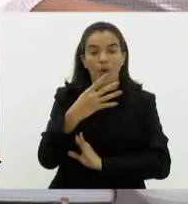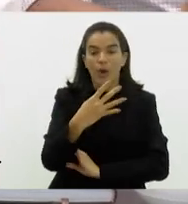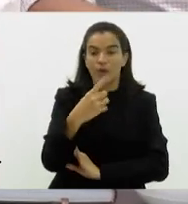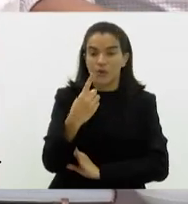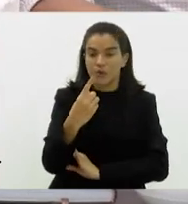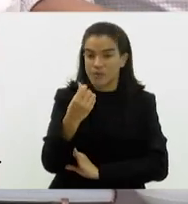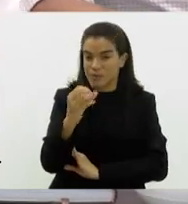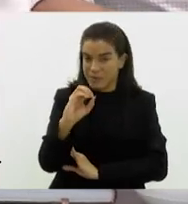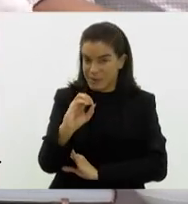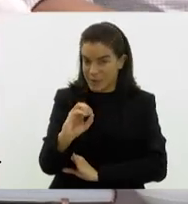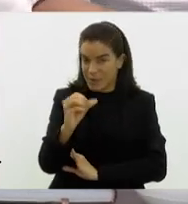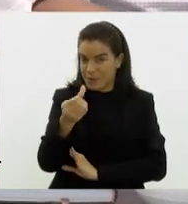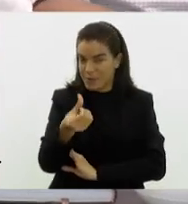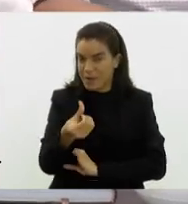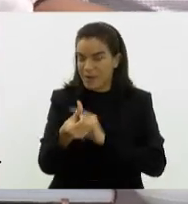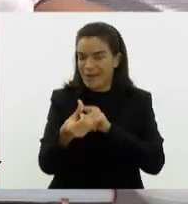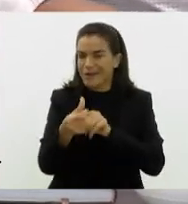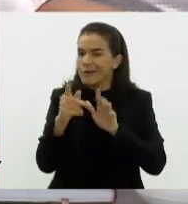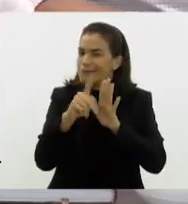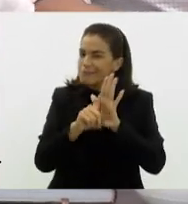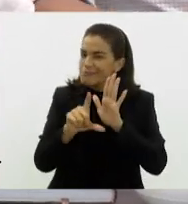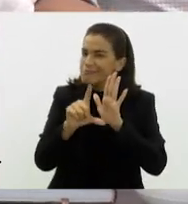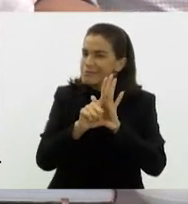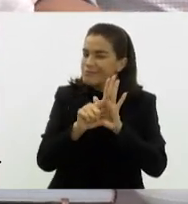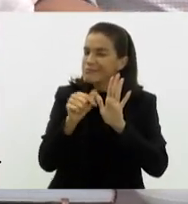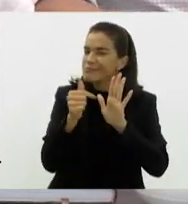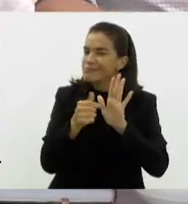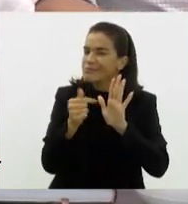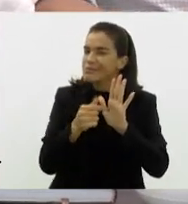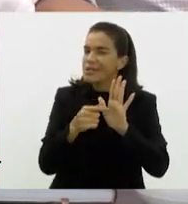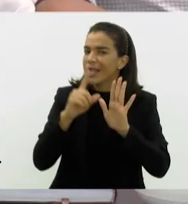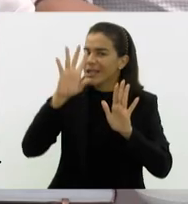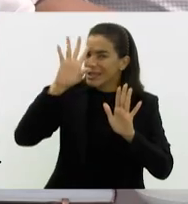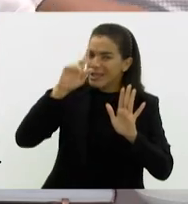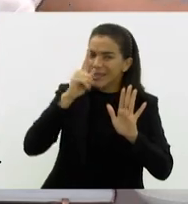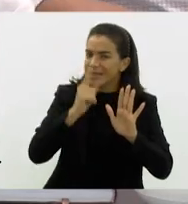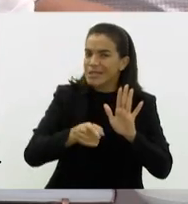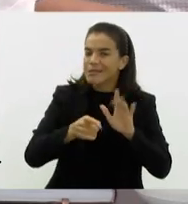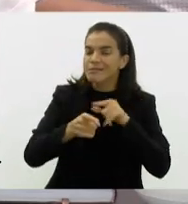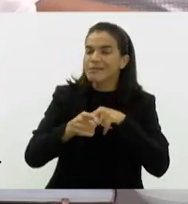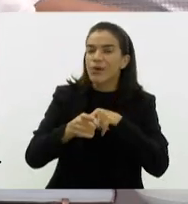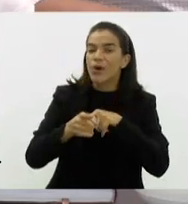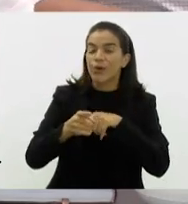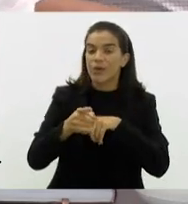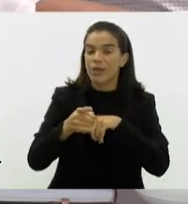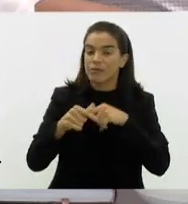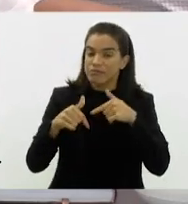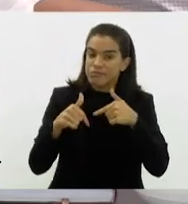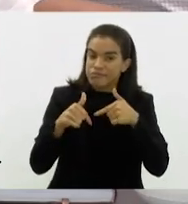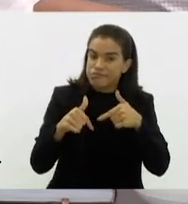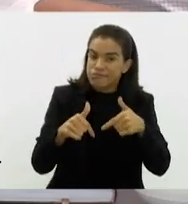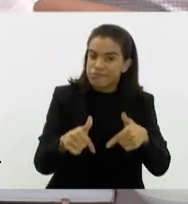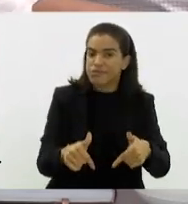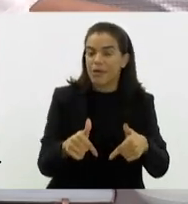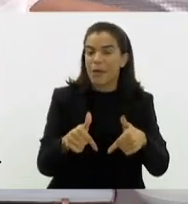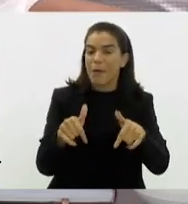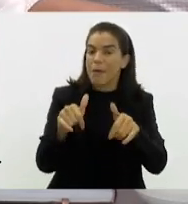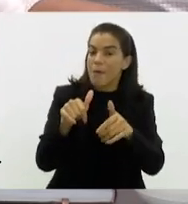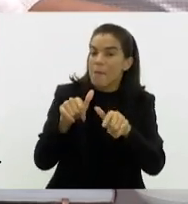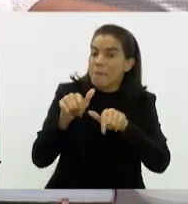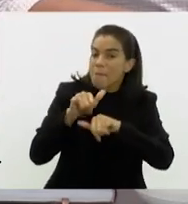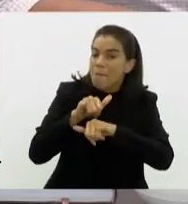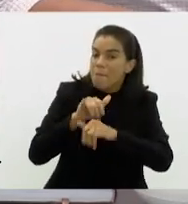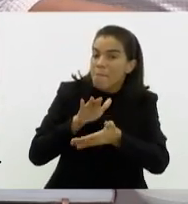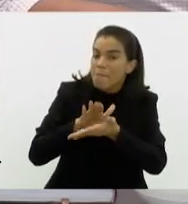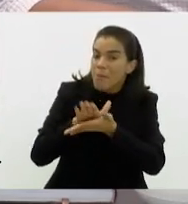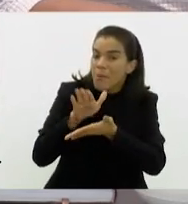4106, o que o projeto determina é que realize e faça publicar